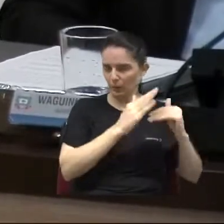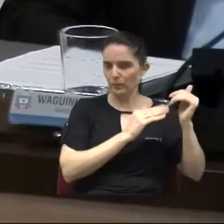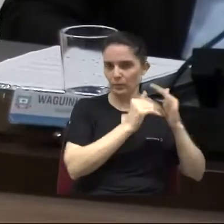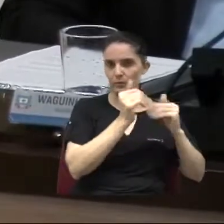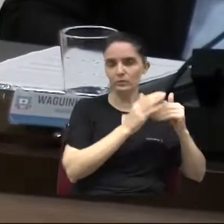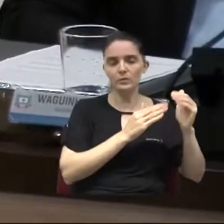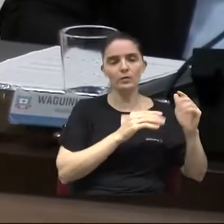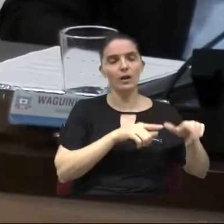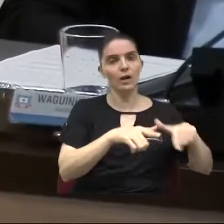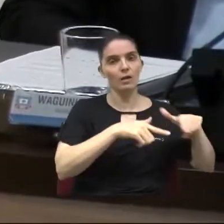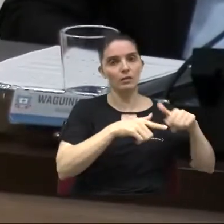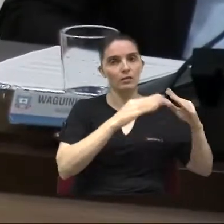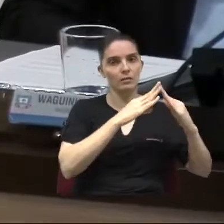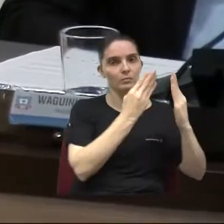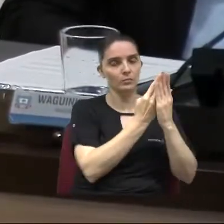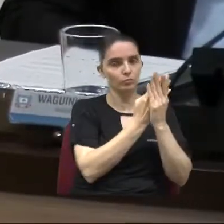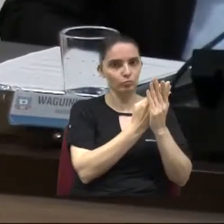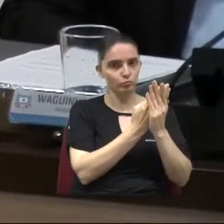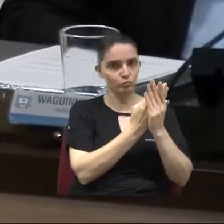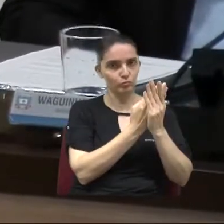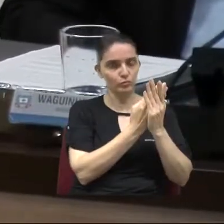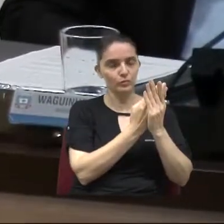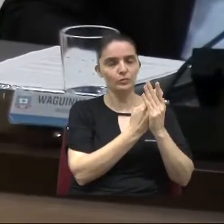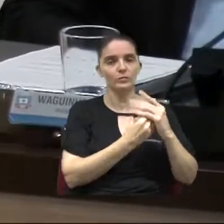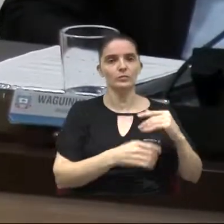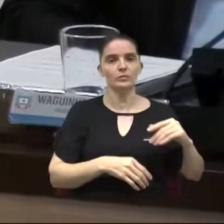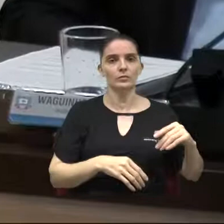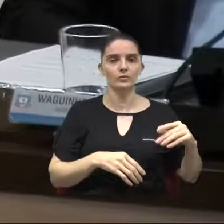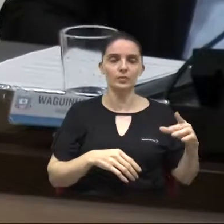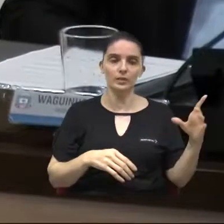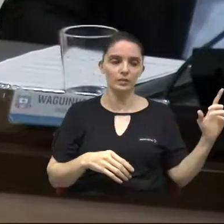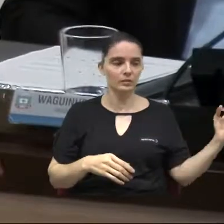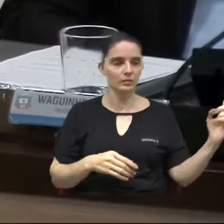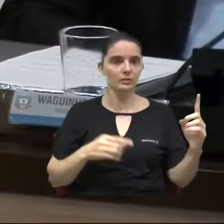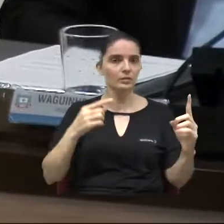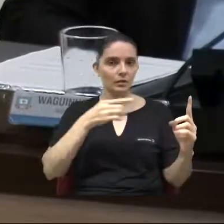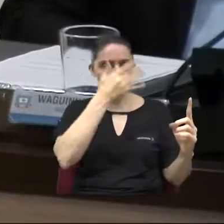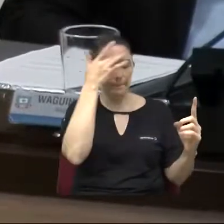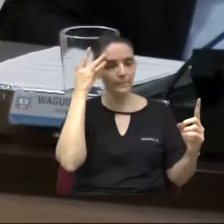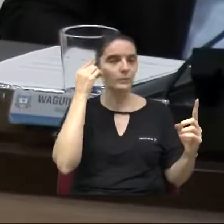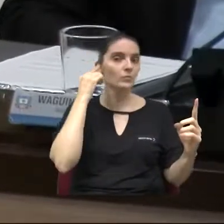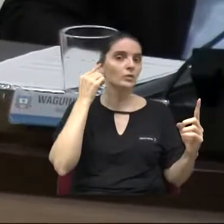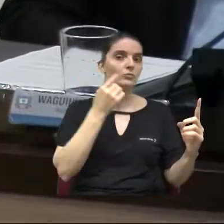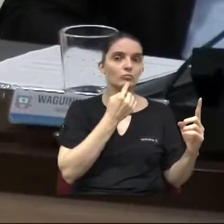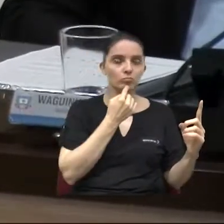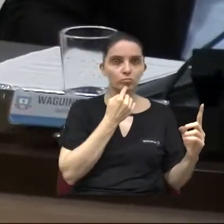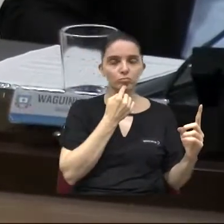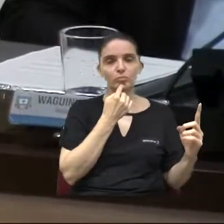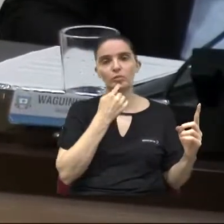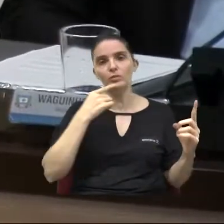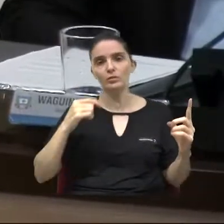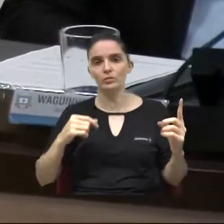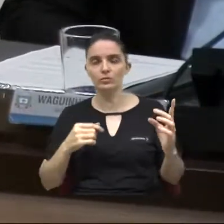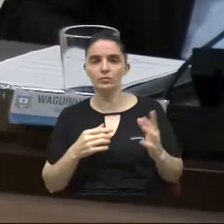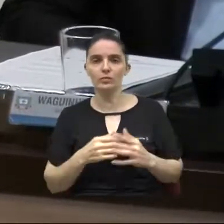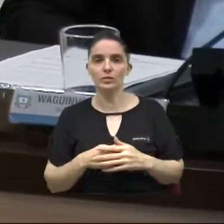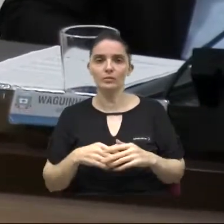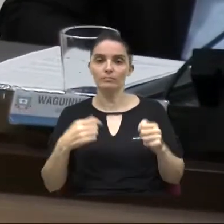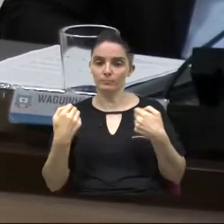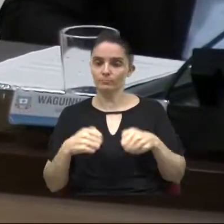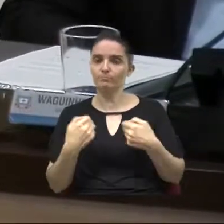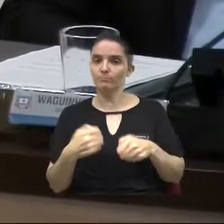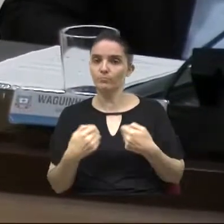principalmente, algumas crianças com deficiência auditiva, e, em virtude disso, a necessidade